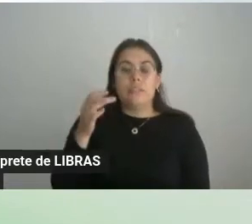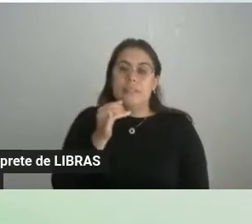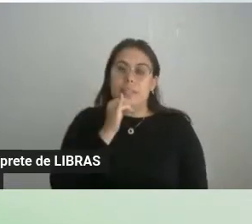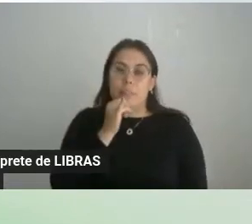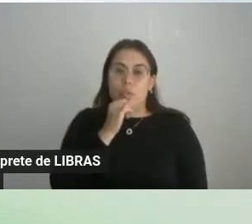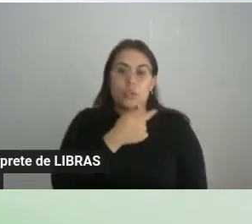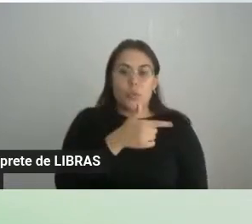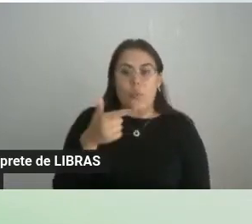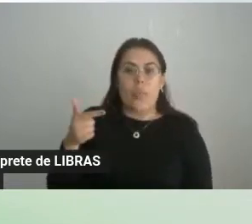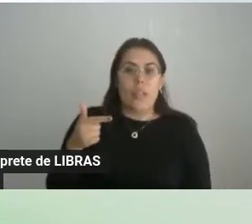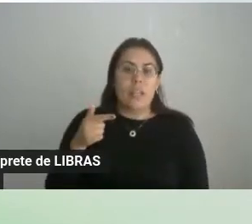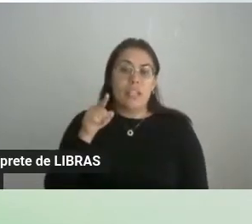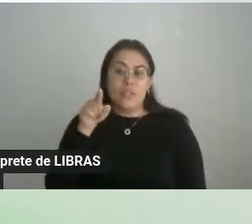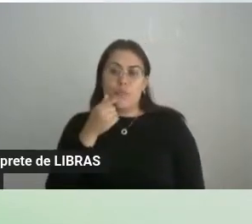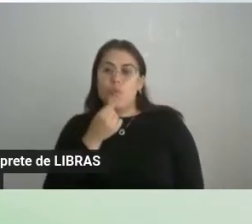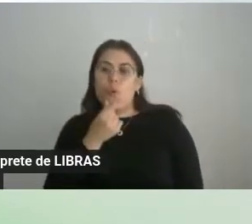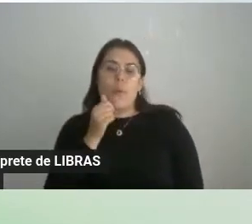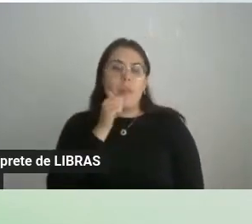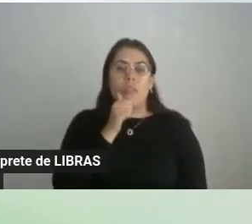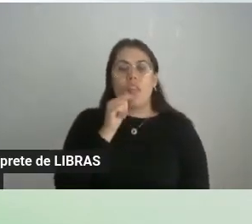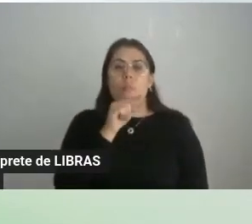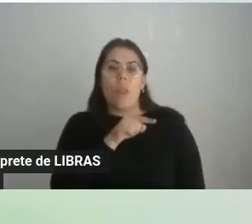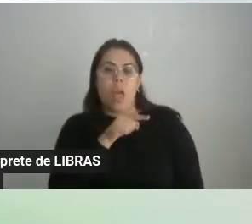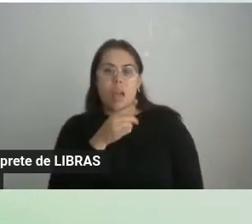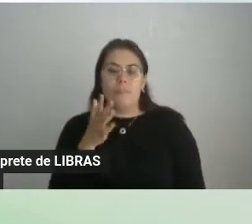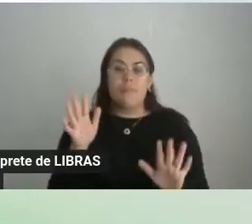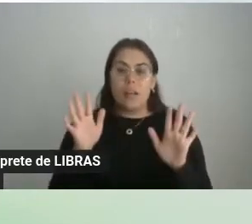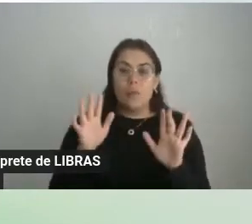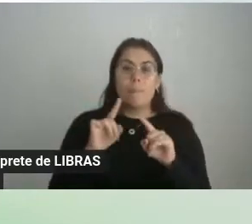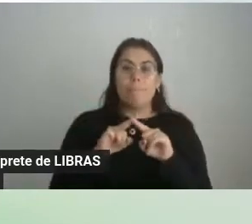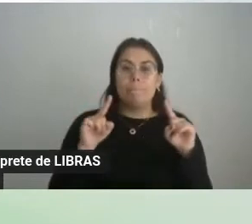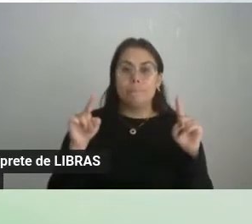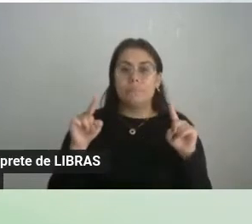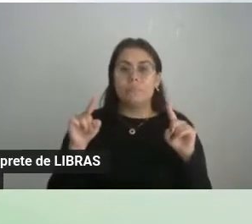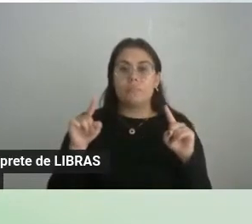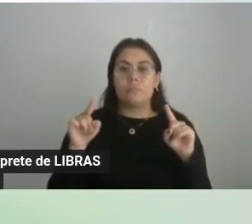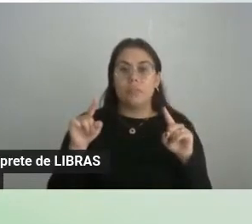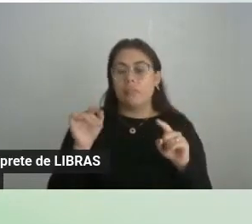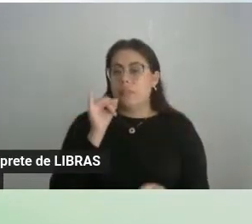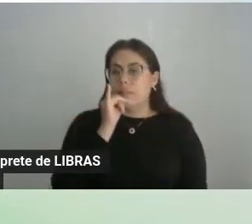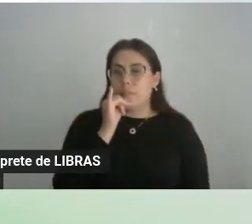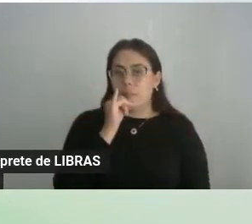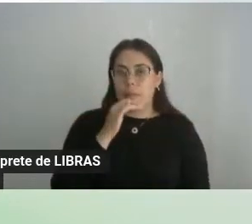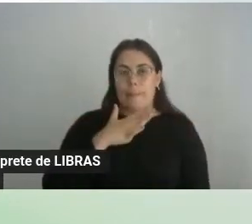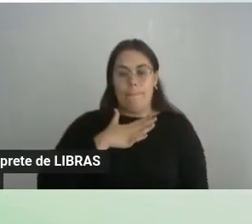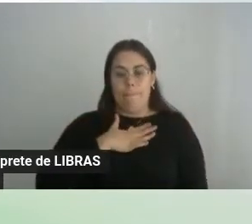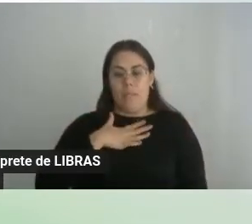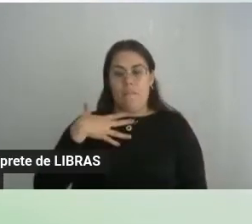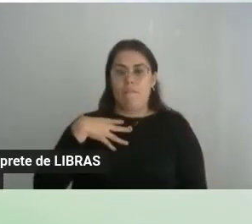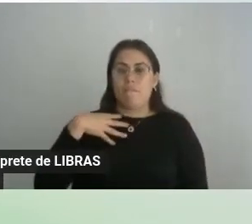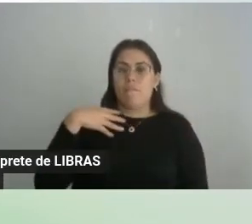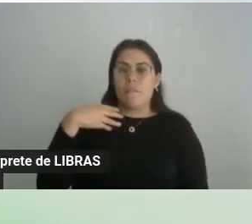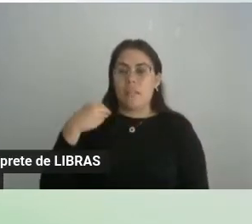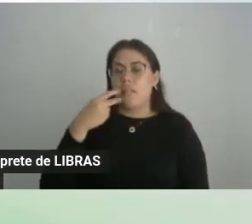coisa de isso é de homem, isso é de mulher. Isso é muito bacana, porque eu vejo dentro da minha casa, minha filha não estabelece que o